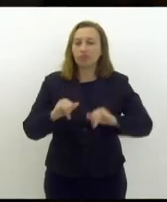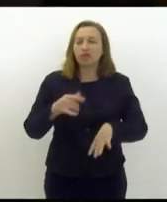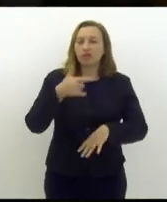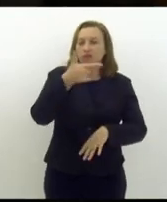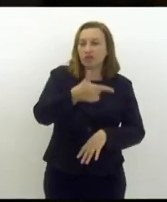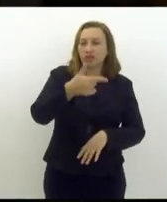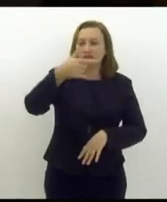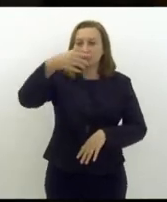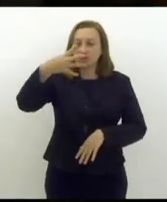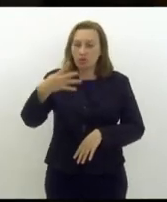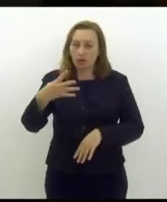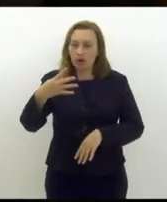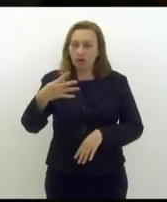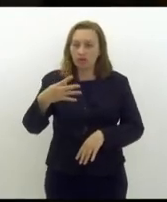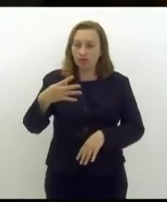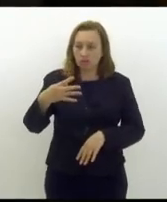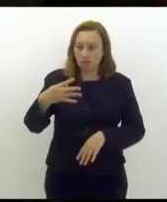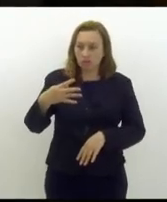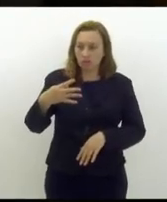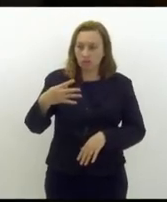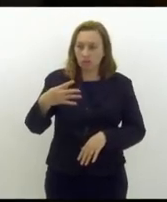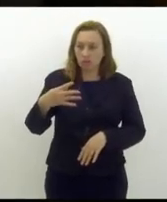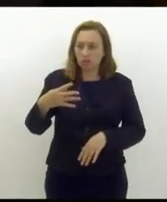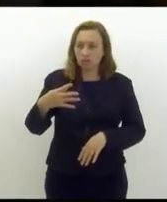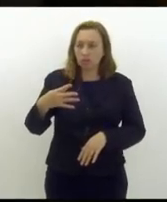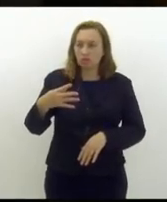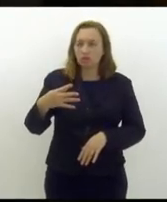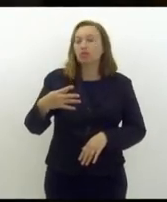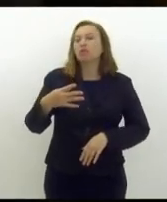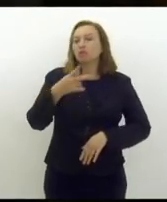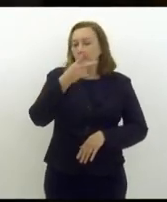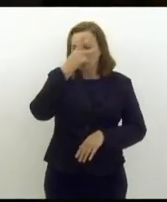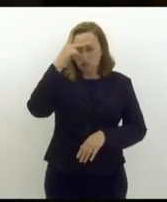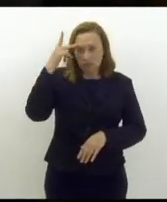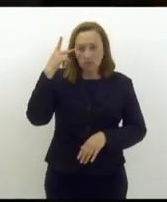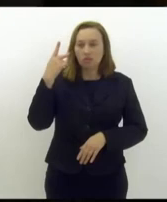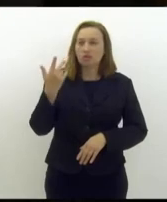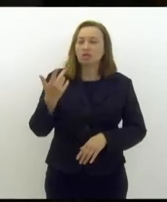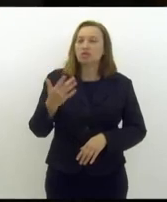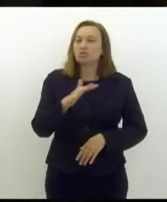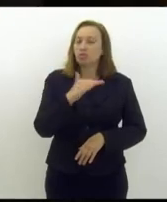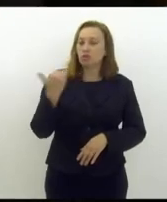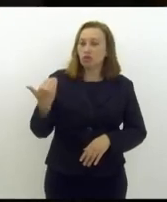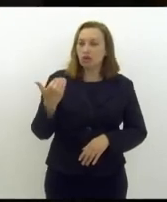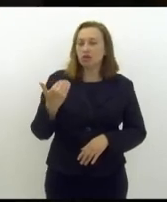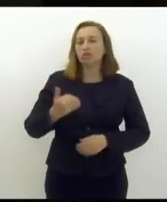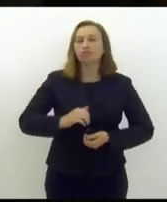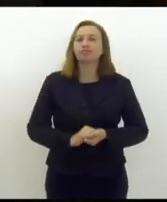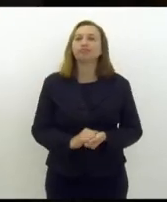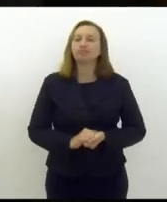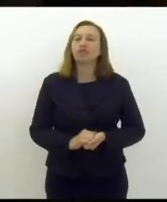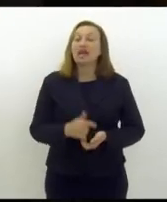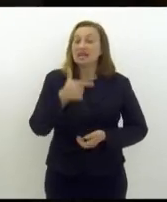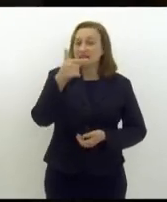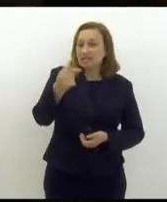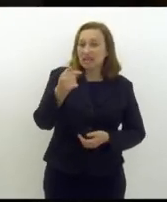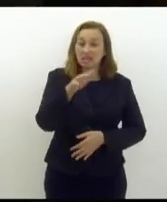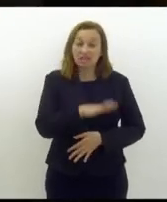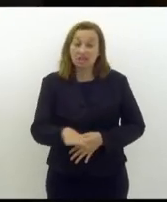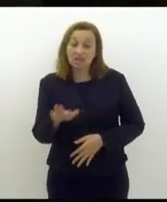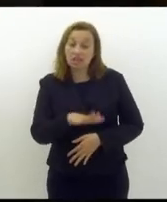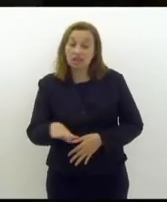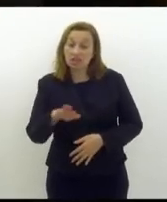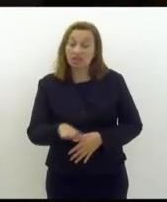menores de idade mortos por armas de fogo em 2023 no Grande Rio Foram sete crianças